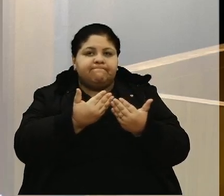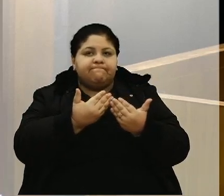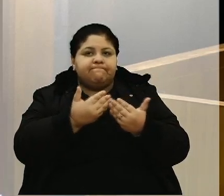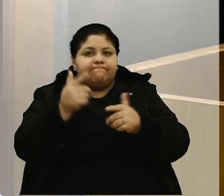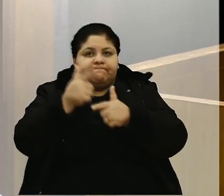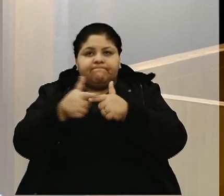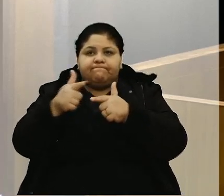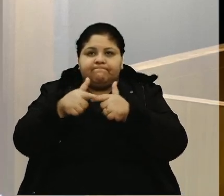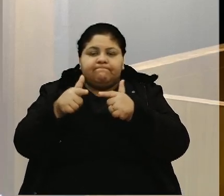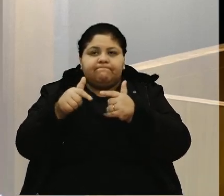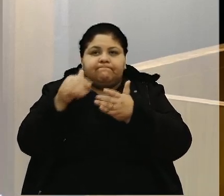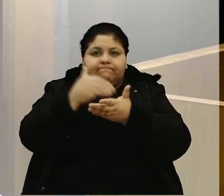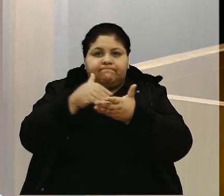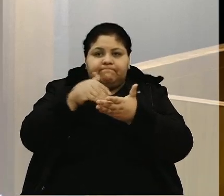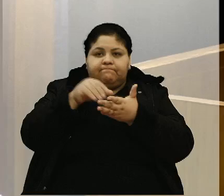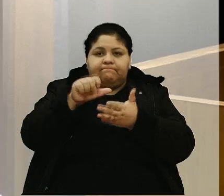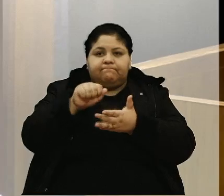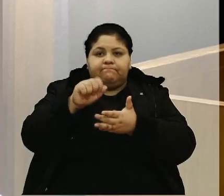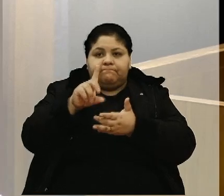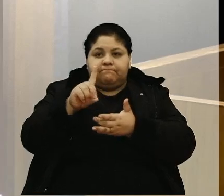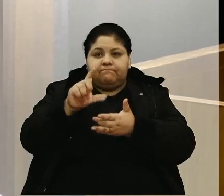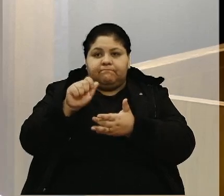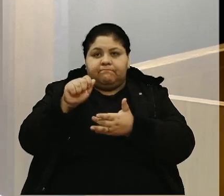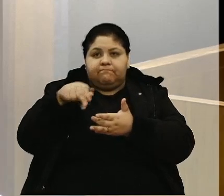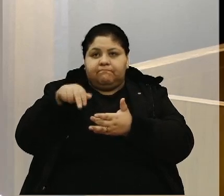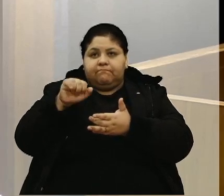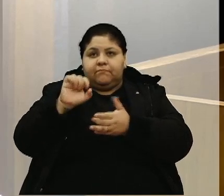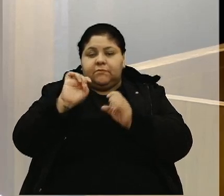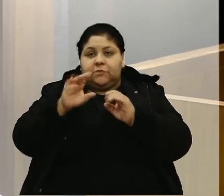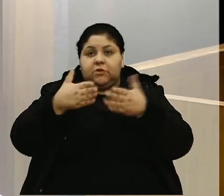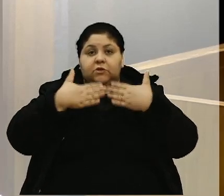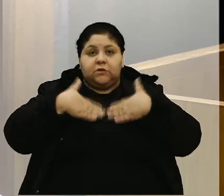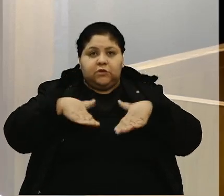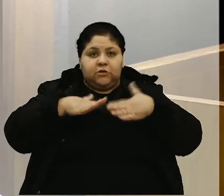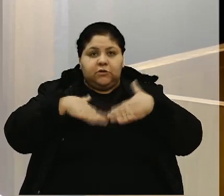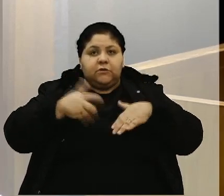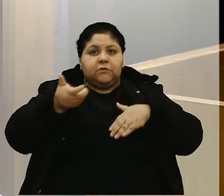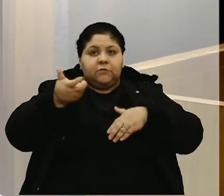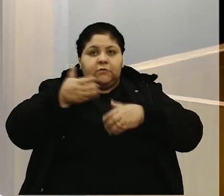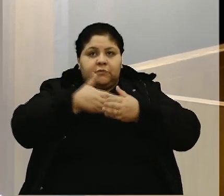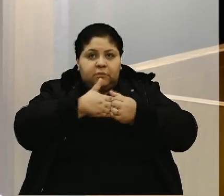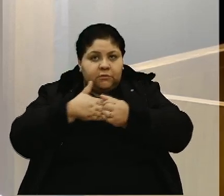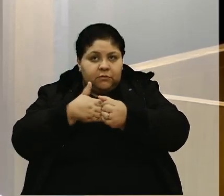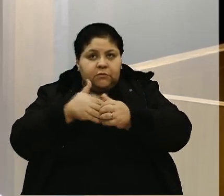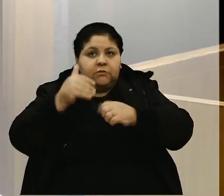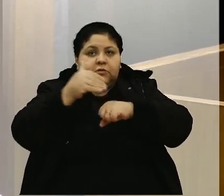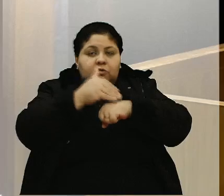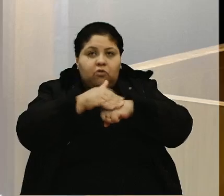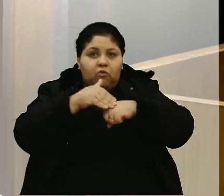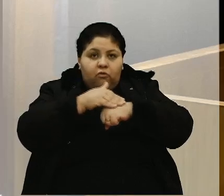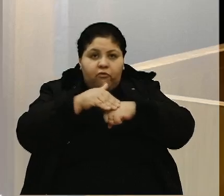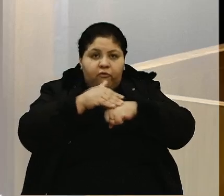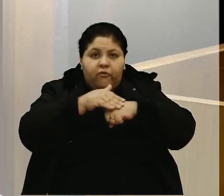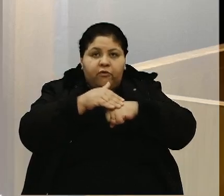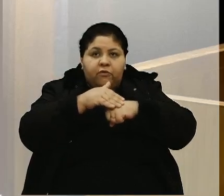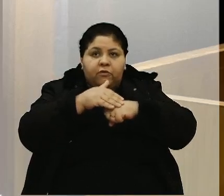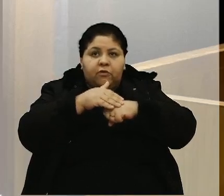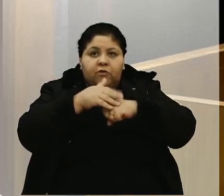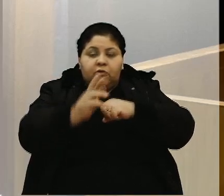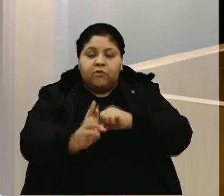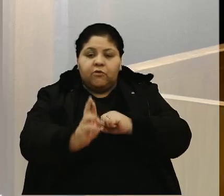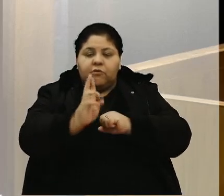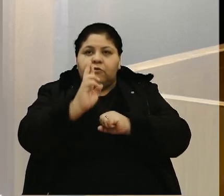para a secretária Daniele. Então, só para tranquilizar, vereador, se o senhor quiser acompanhar, quiser conversar com o Fabiano, o retorno que ela me deu